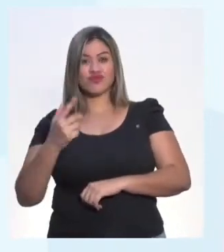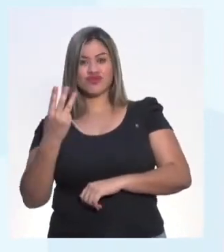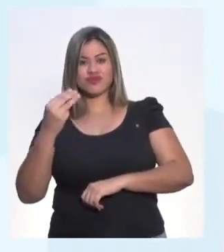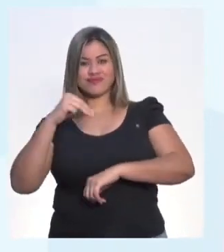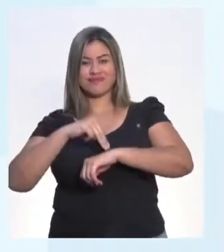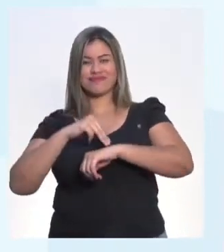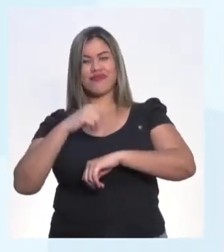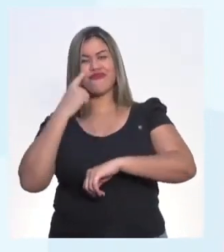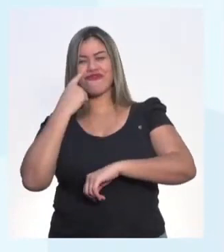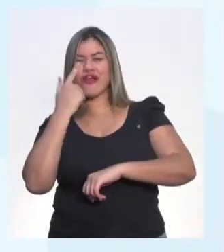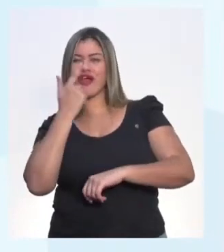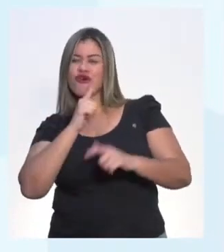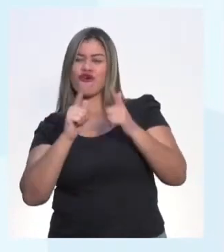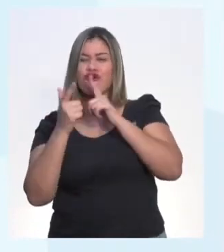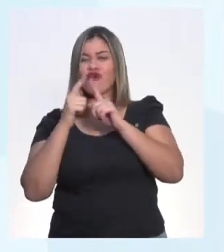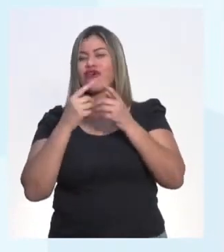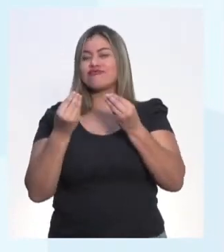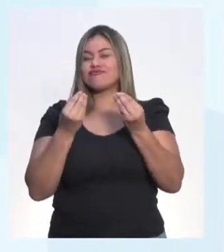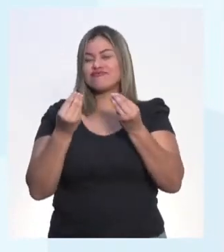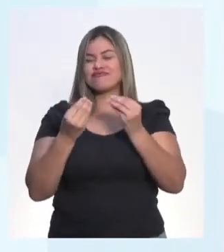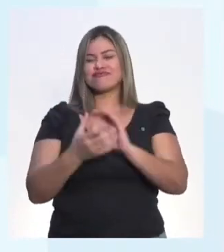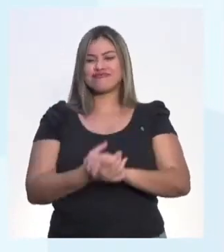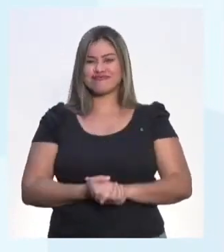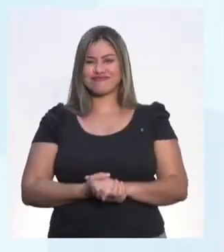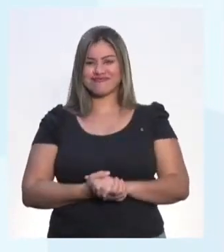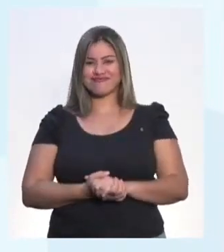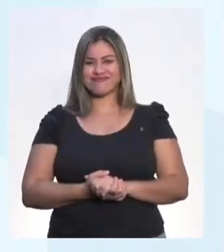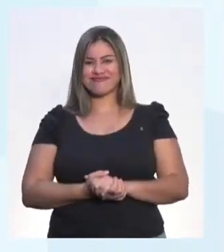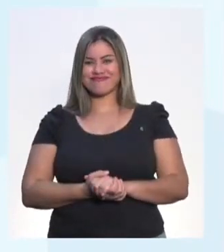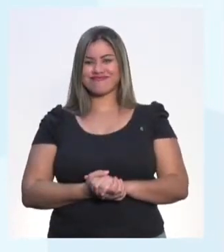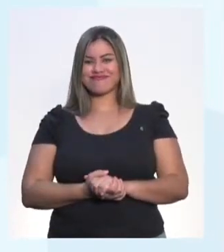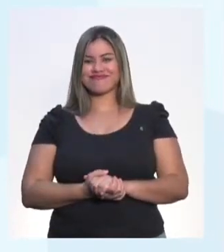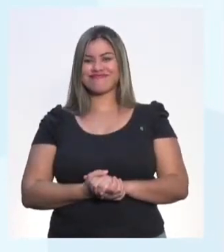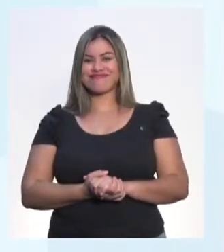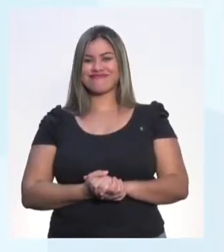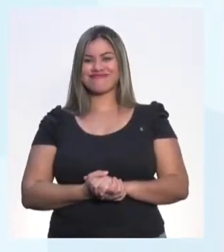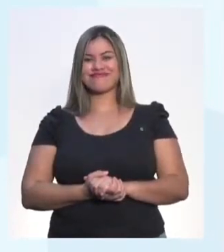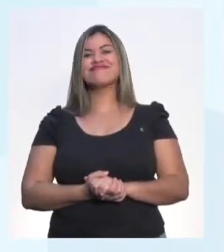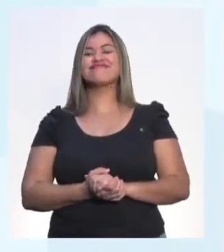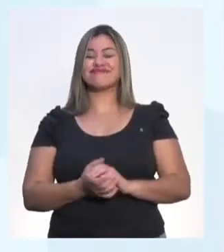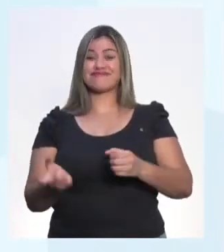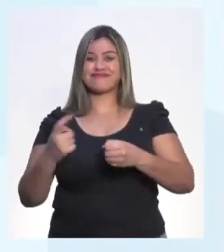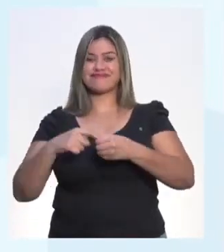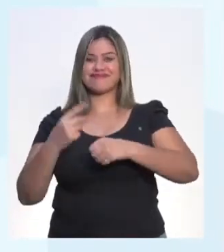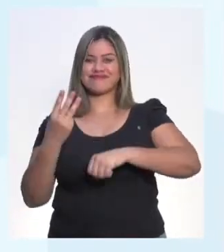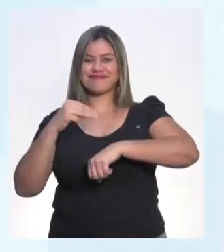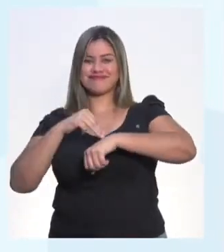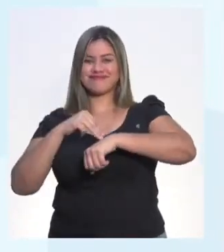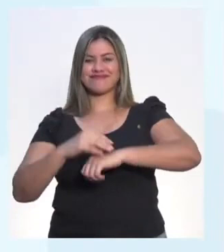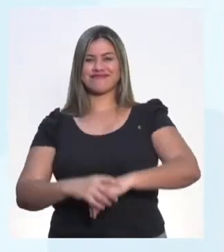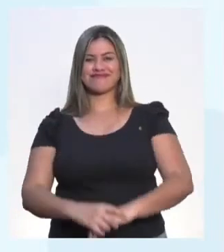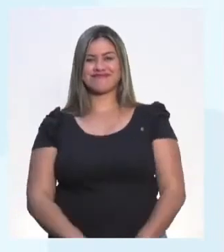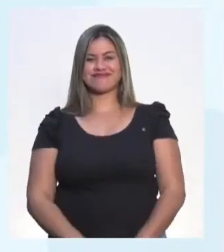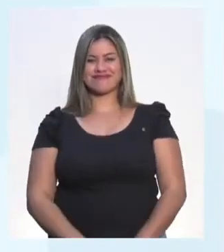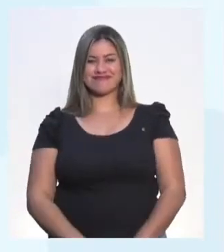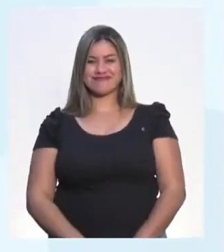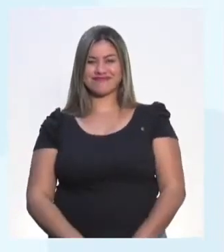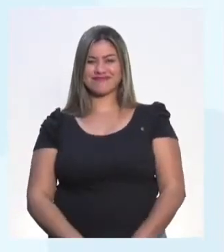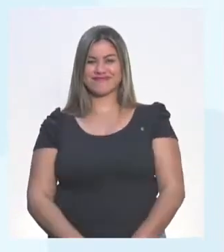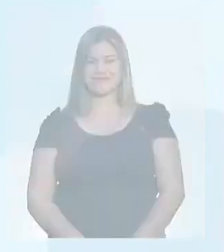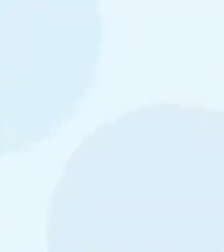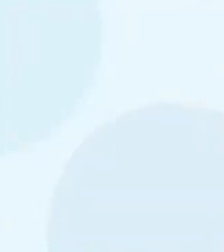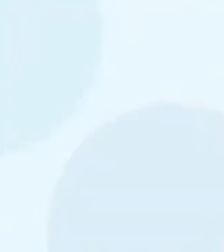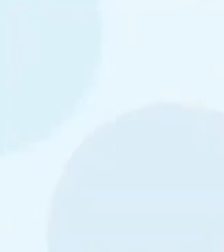minutos. Quero ver se eles vão conseguir pôr essas respostas todas lá no chat. Vamos ver, professora Inês. Então, voltamos em 3 minutos.